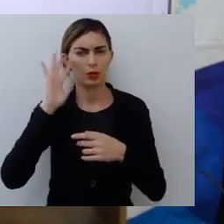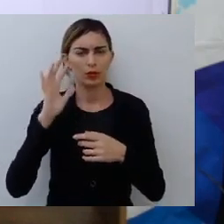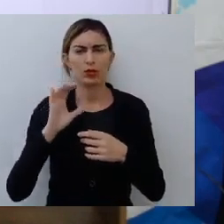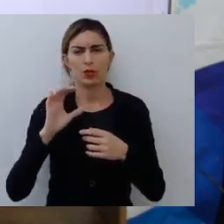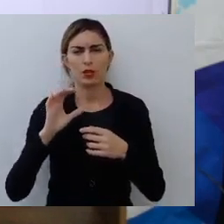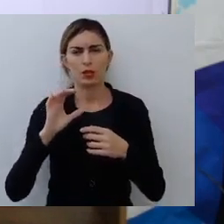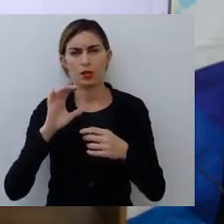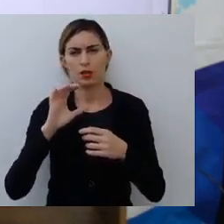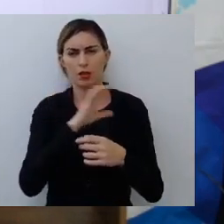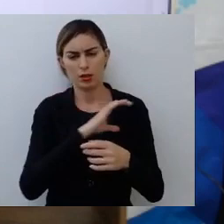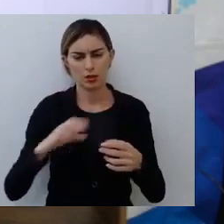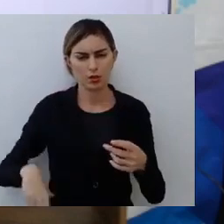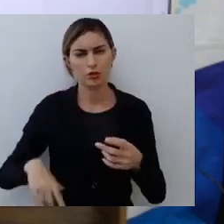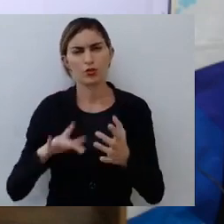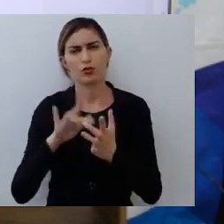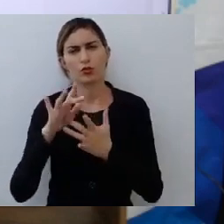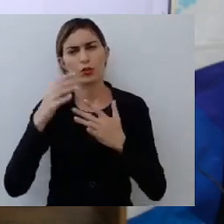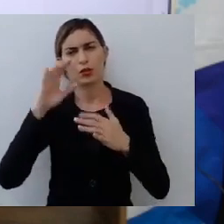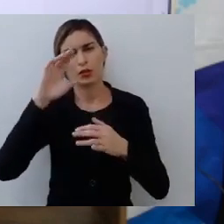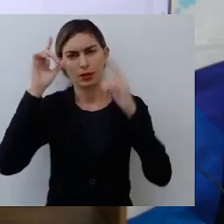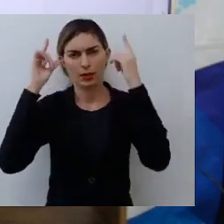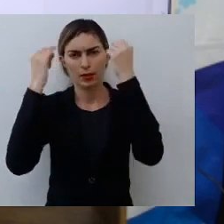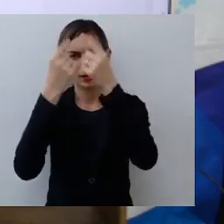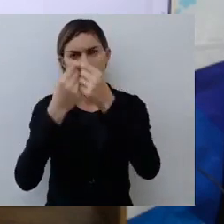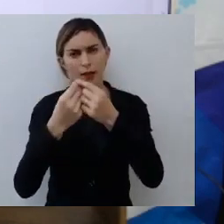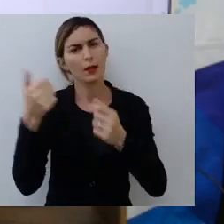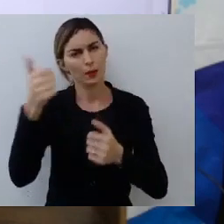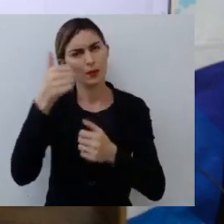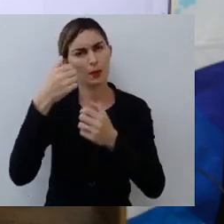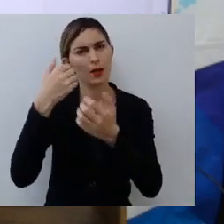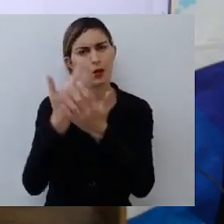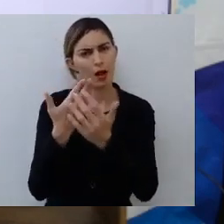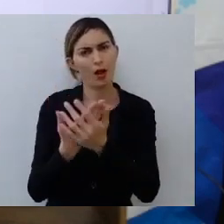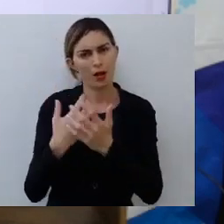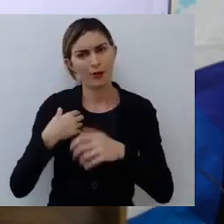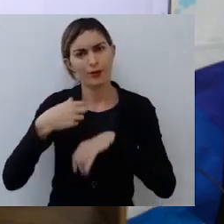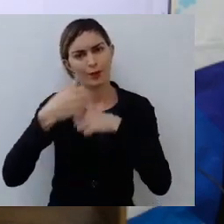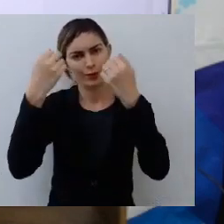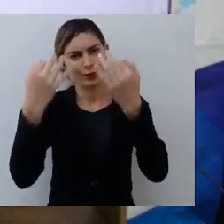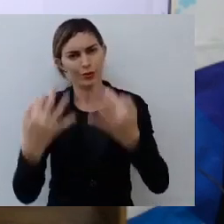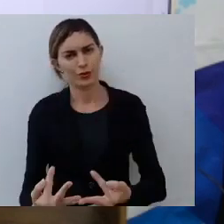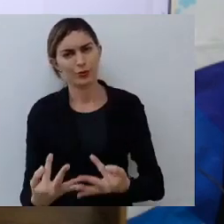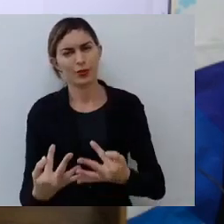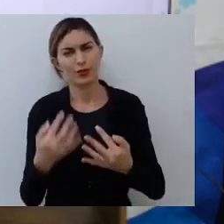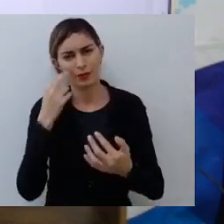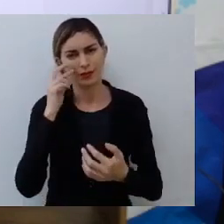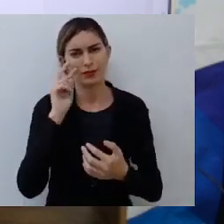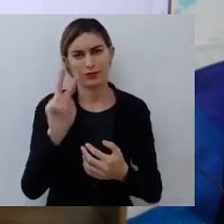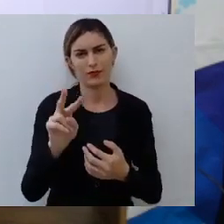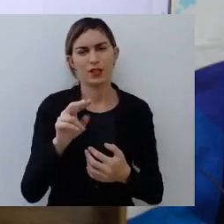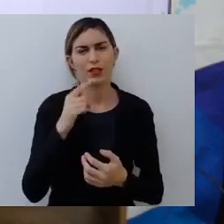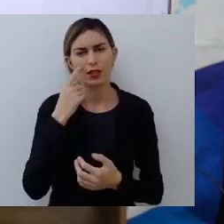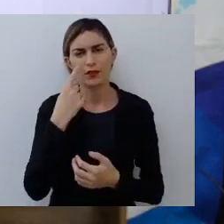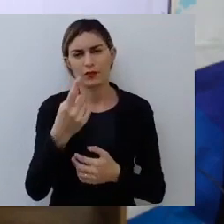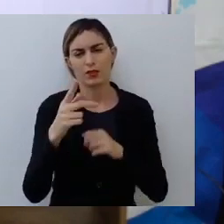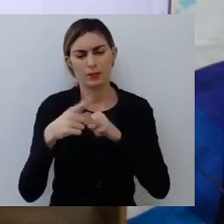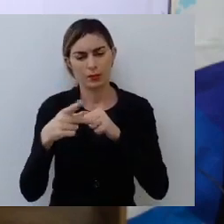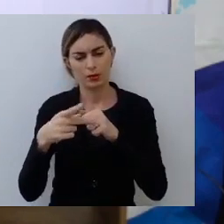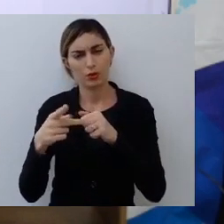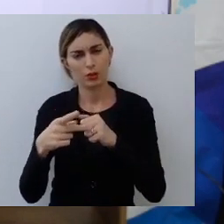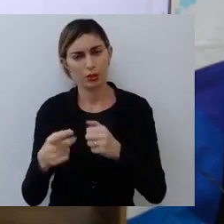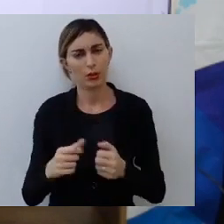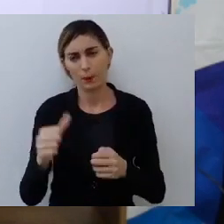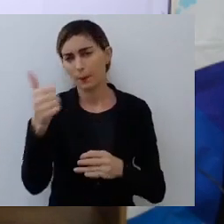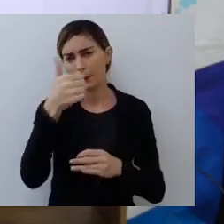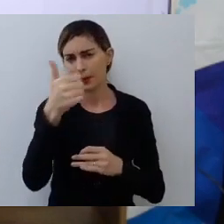grega. Essa foi a primeira parte da nossa aula, gatinha. Ou gatinho, não sei quem foi, porque não veio o nome. Então, vê só, você de Petrolina. Isso